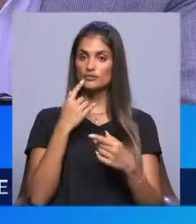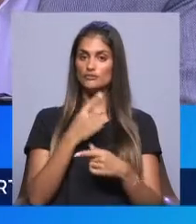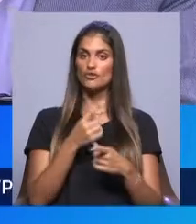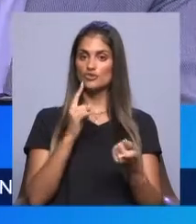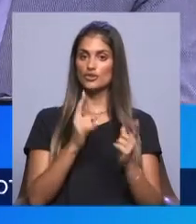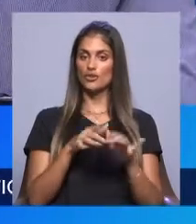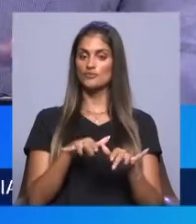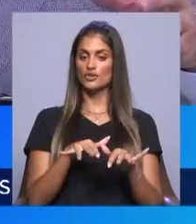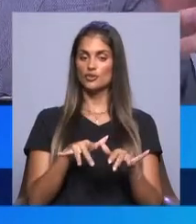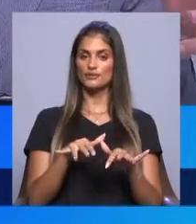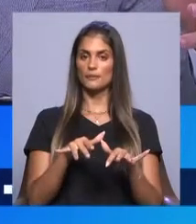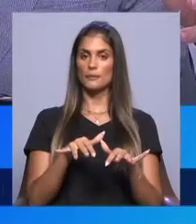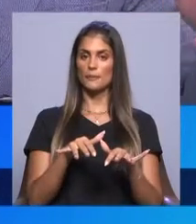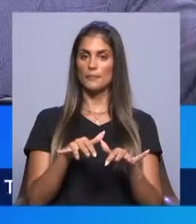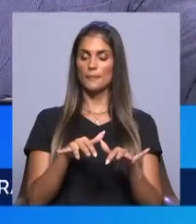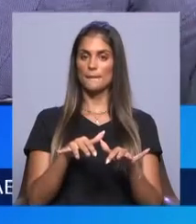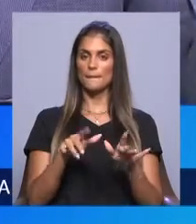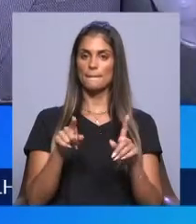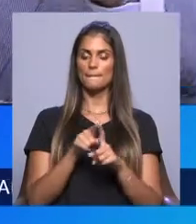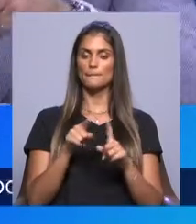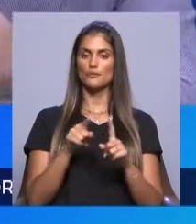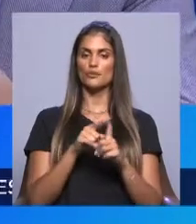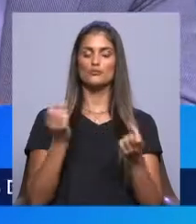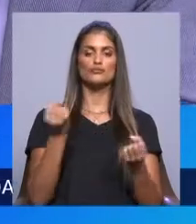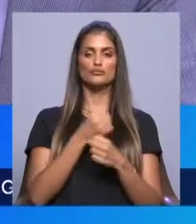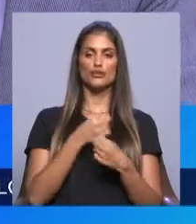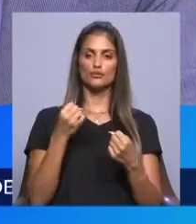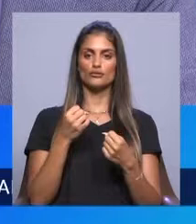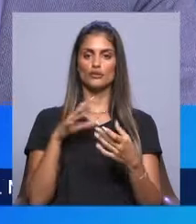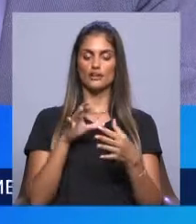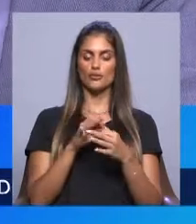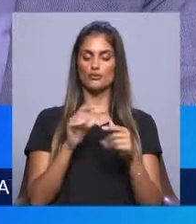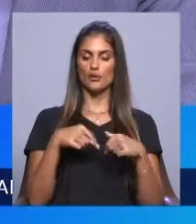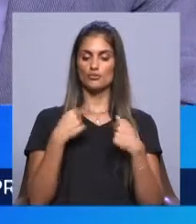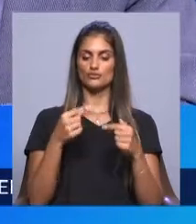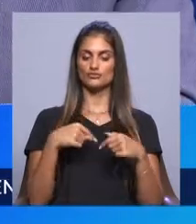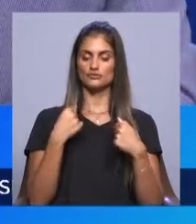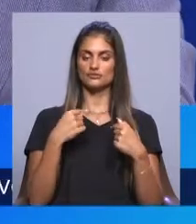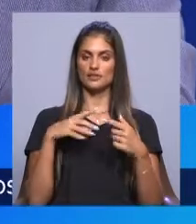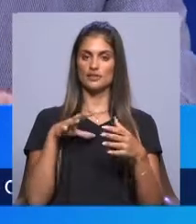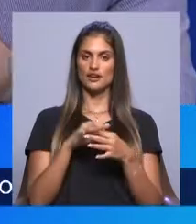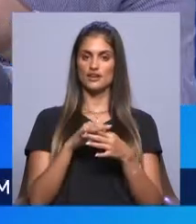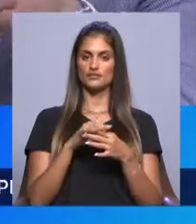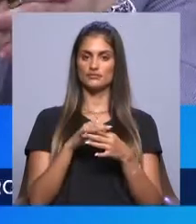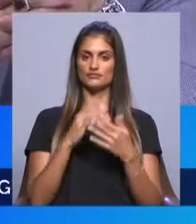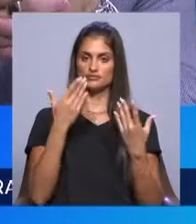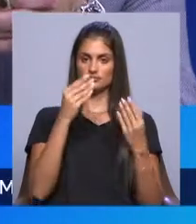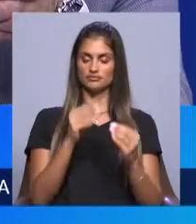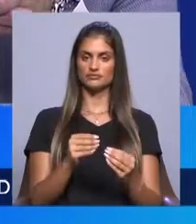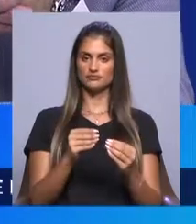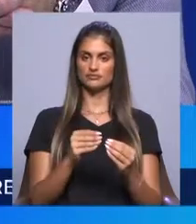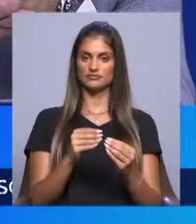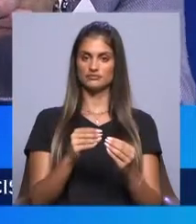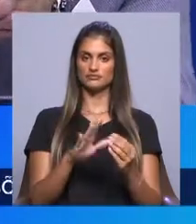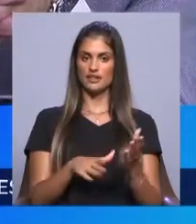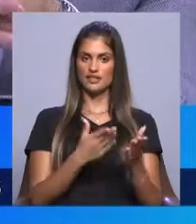de computador que eles acabam por colapsar sobre si próprios e, de acordo com estas formulações, dá origem